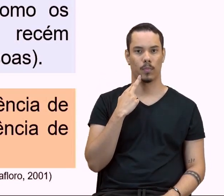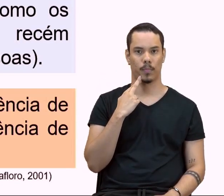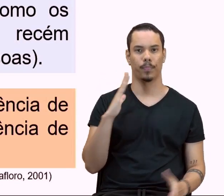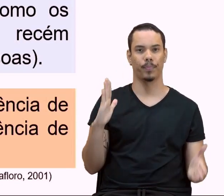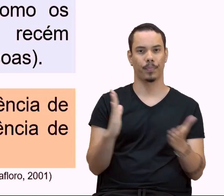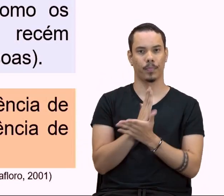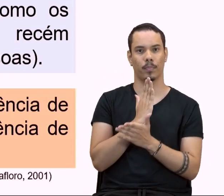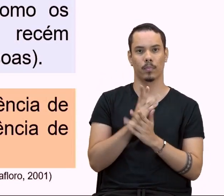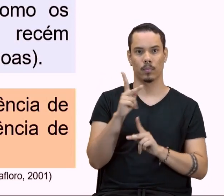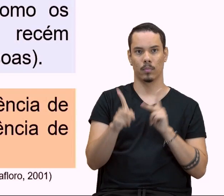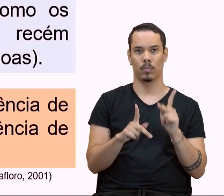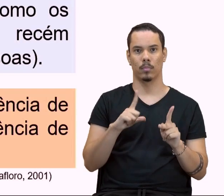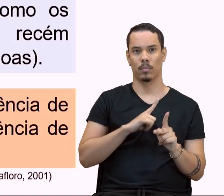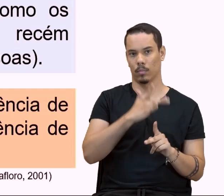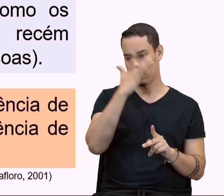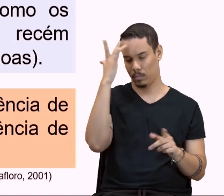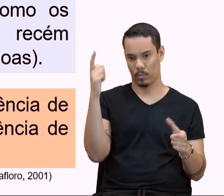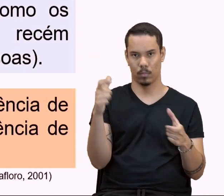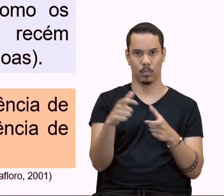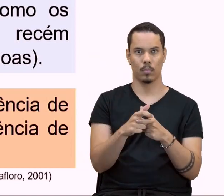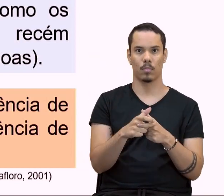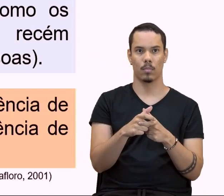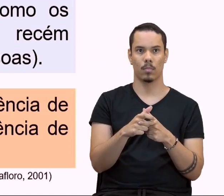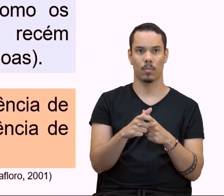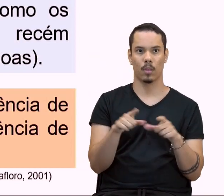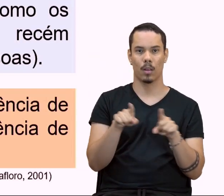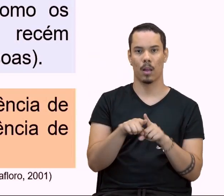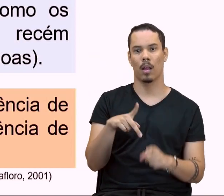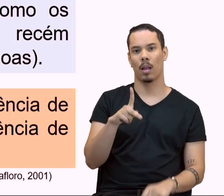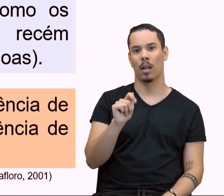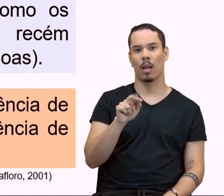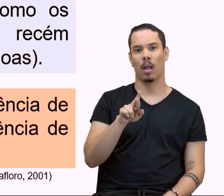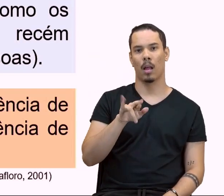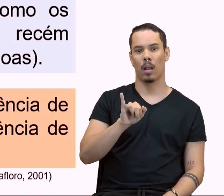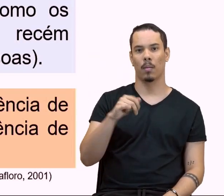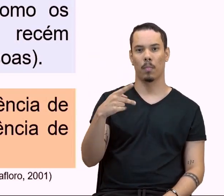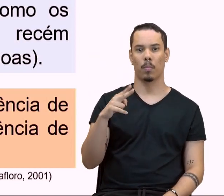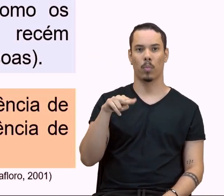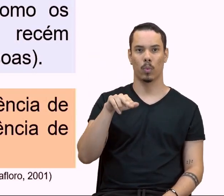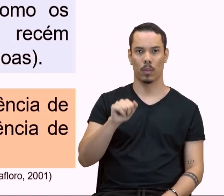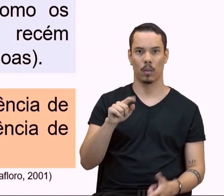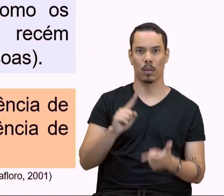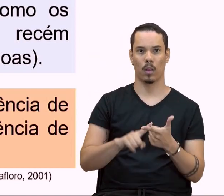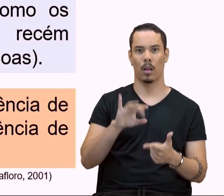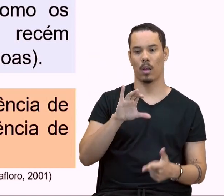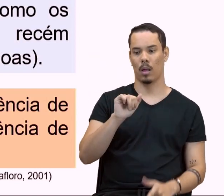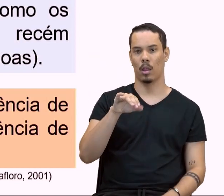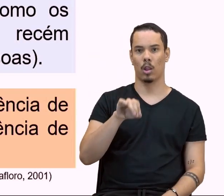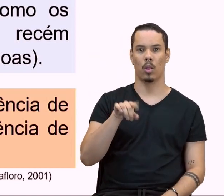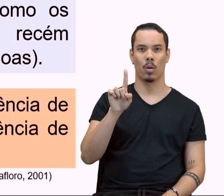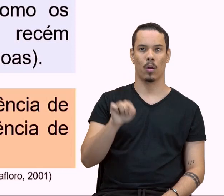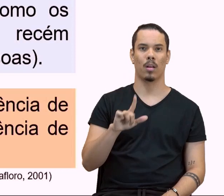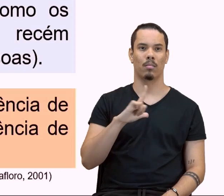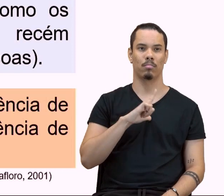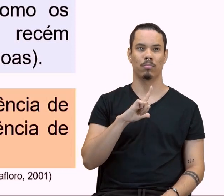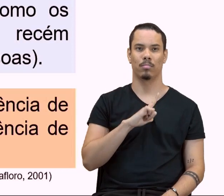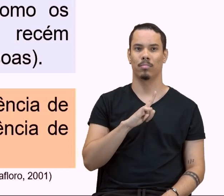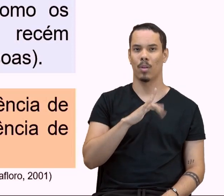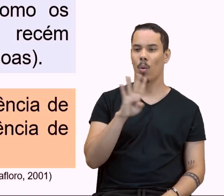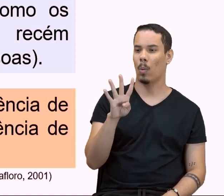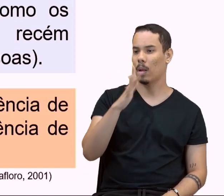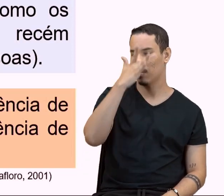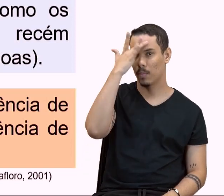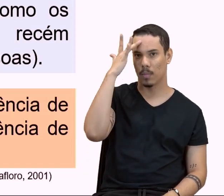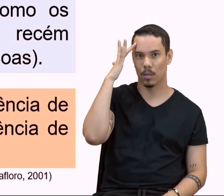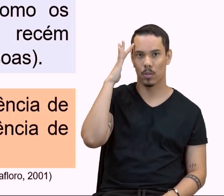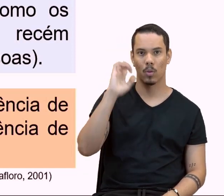população reduzida, como os Caripuna, os Canoê, recém-contatados, 4 pessoas, e os Akutsum,